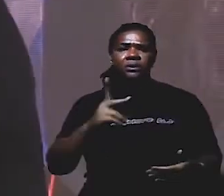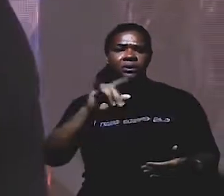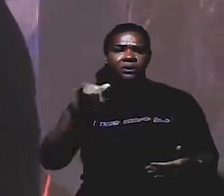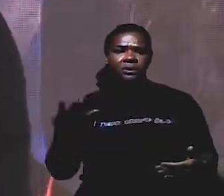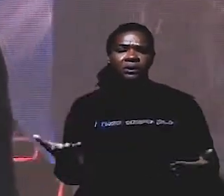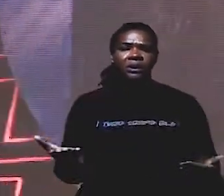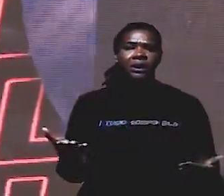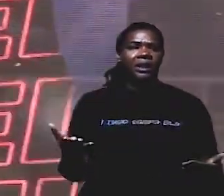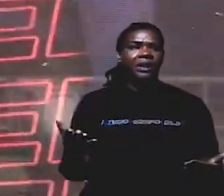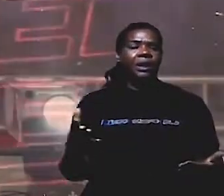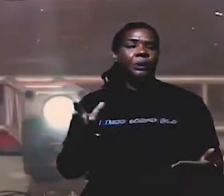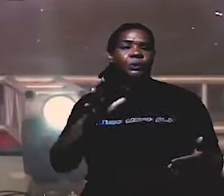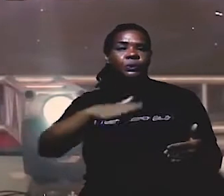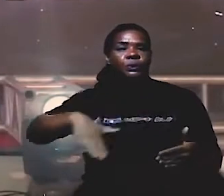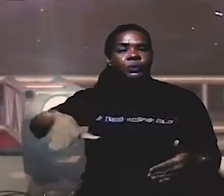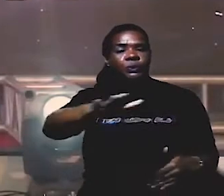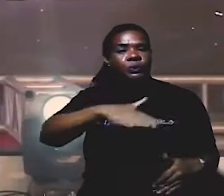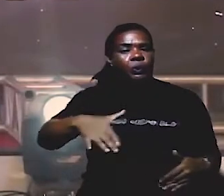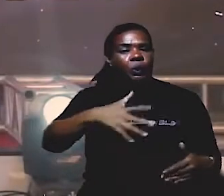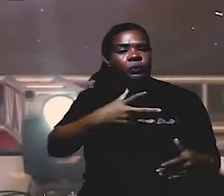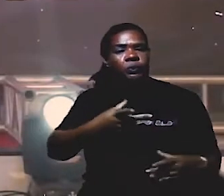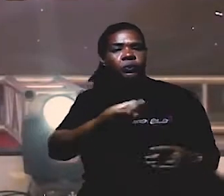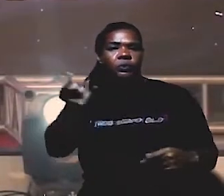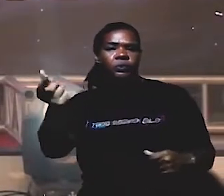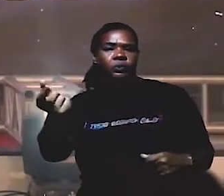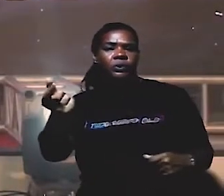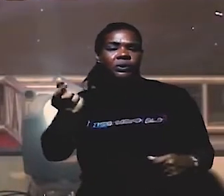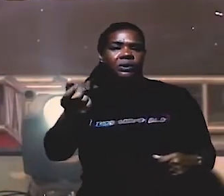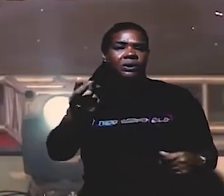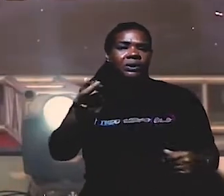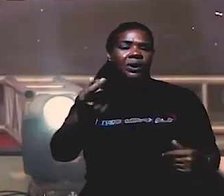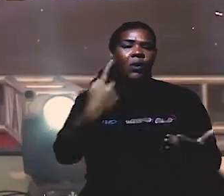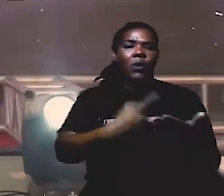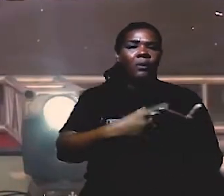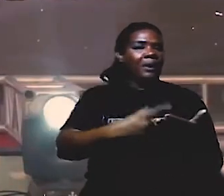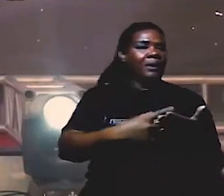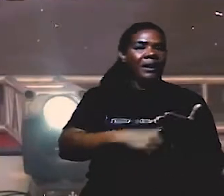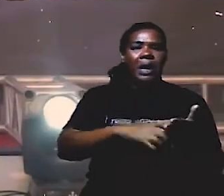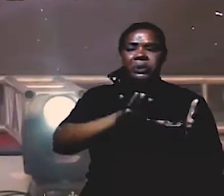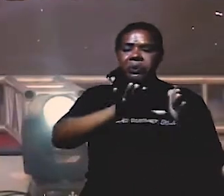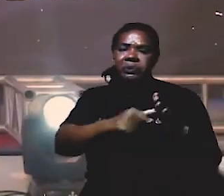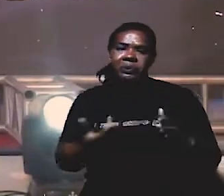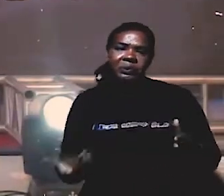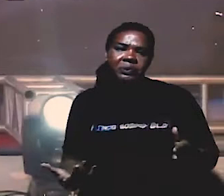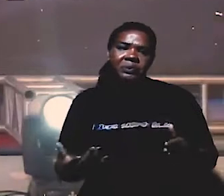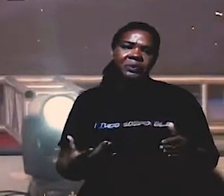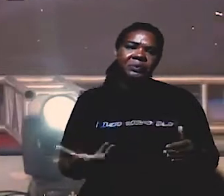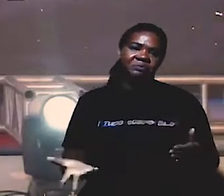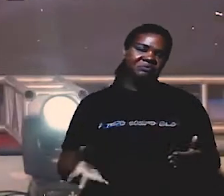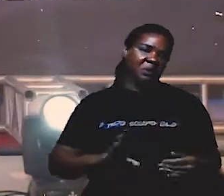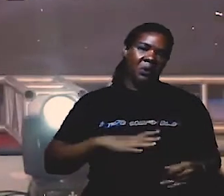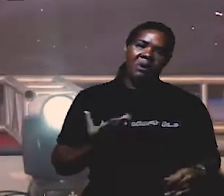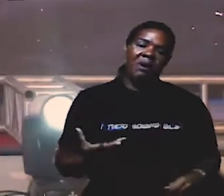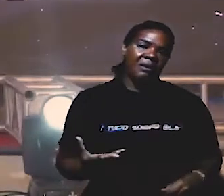animais fogem. E ele descumpre o acordo. E foge também. Impulsividade.